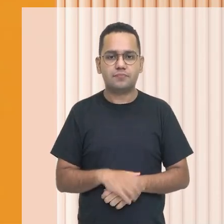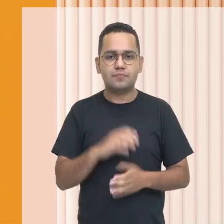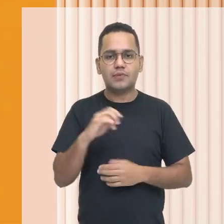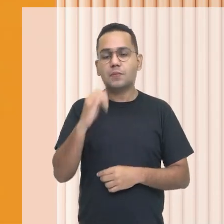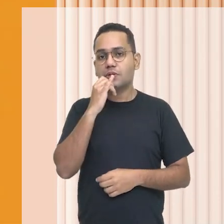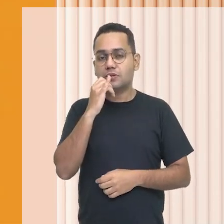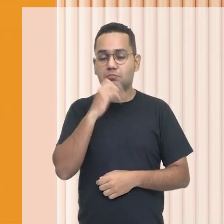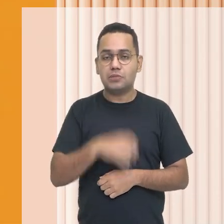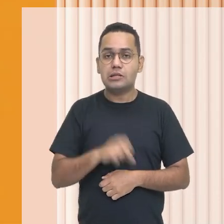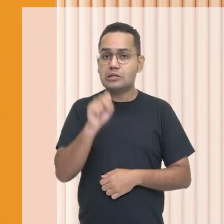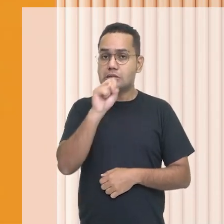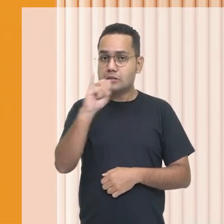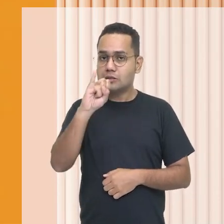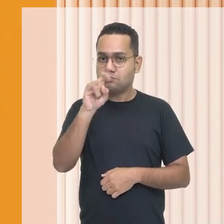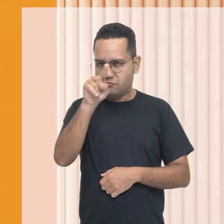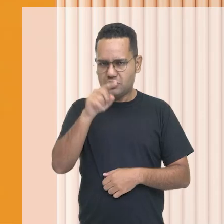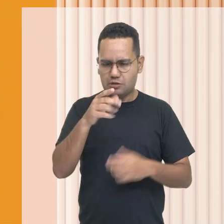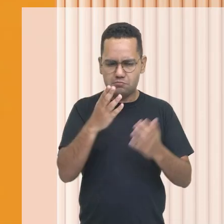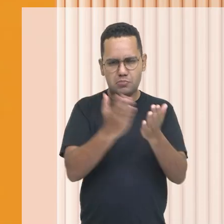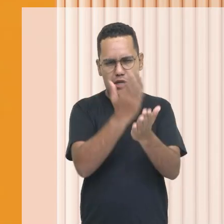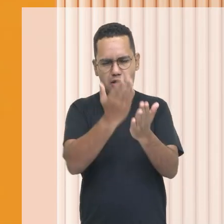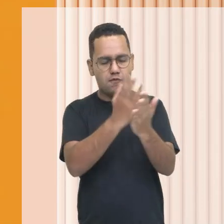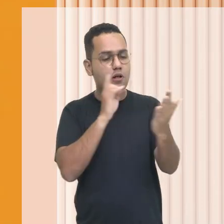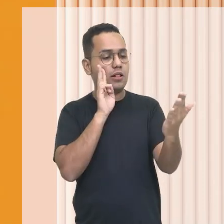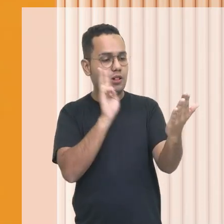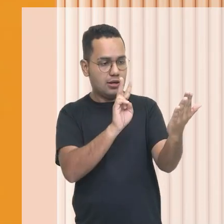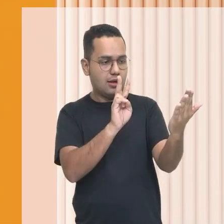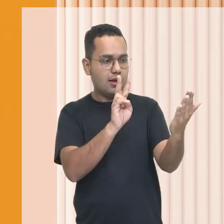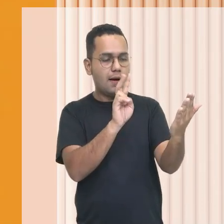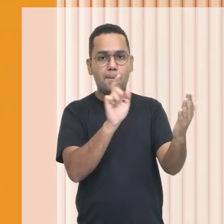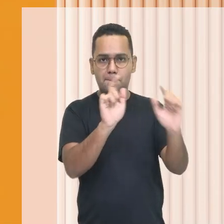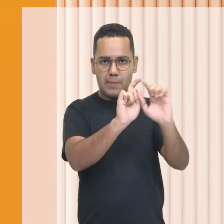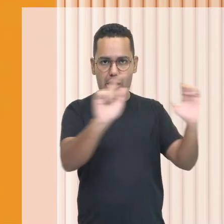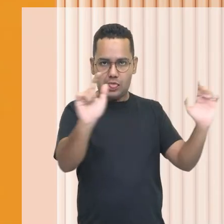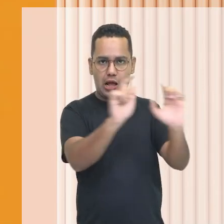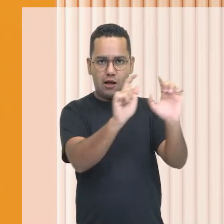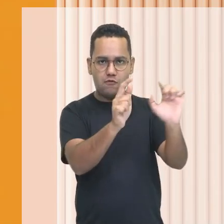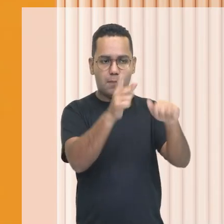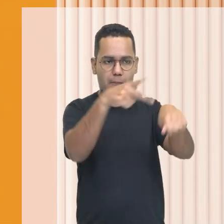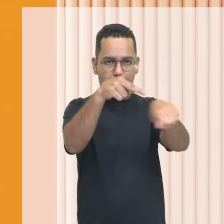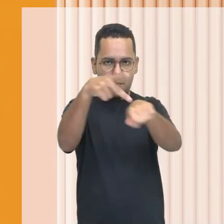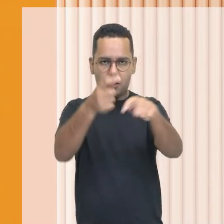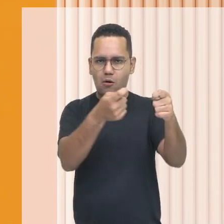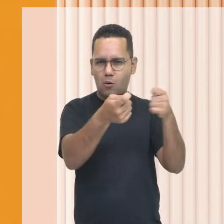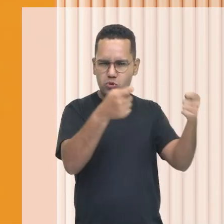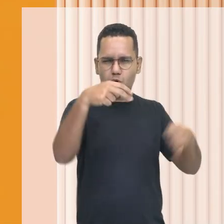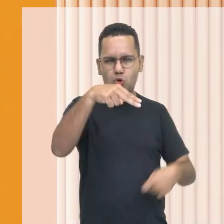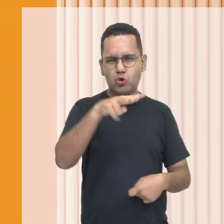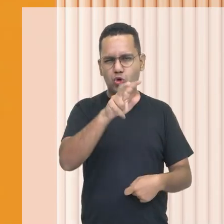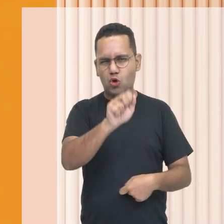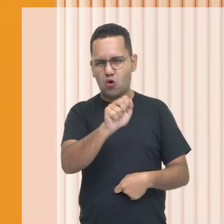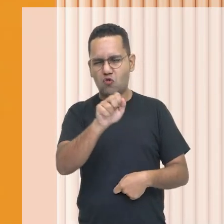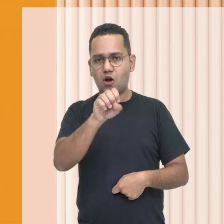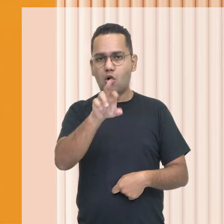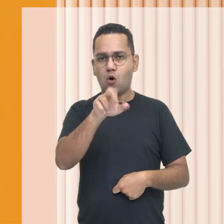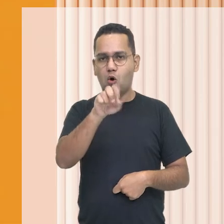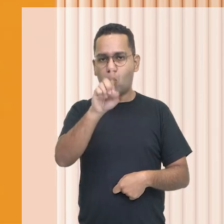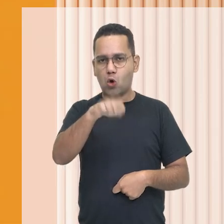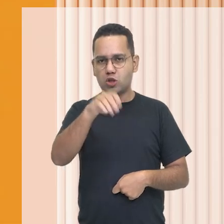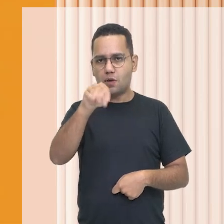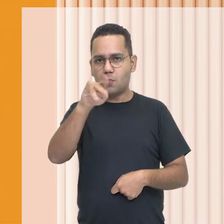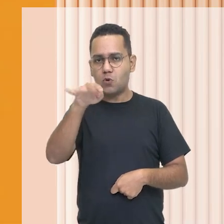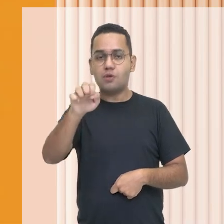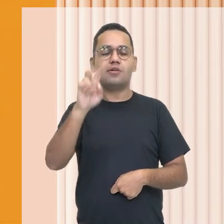a nova ordem mundial, você já lembra da questão brasileira, de instabilidade econômica